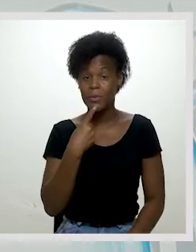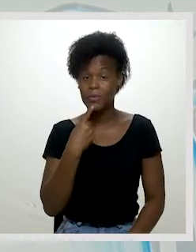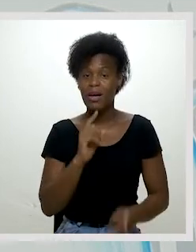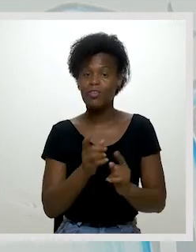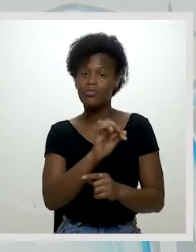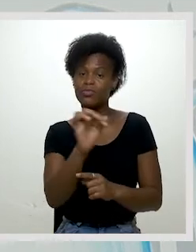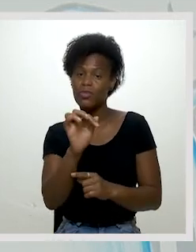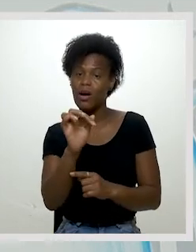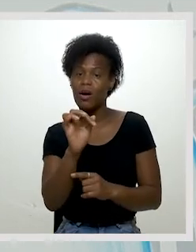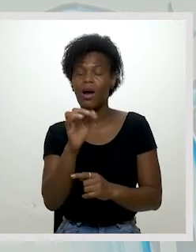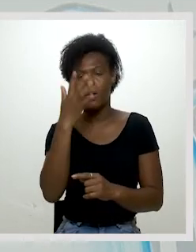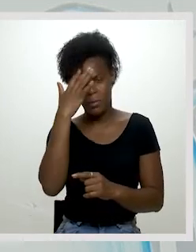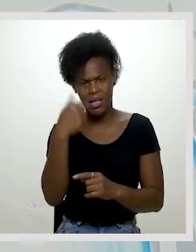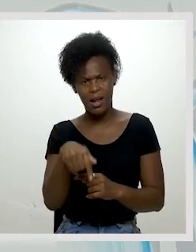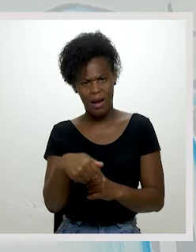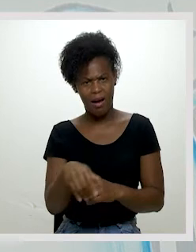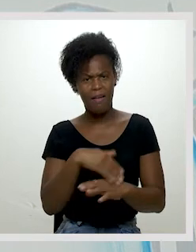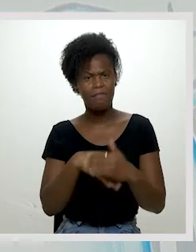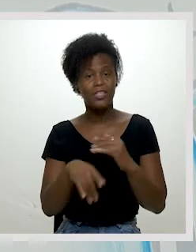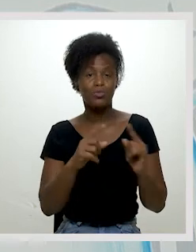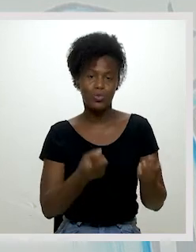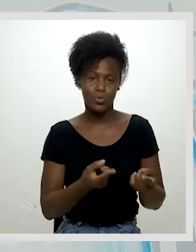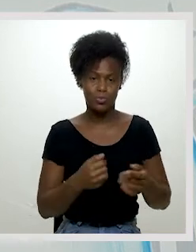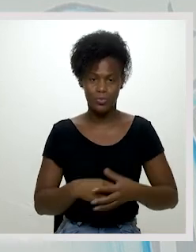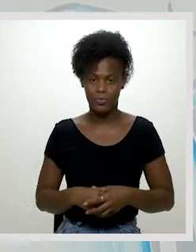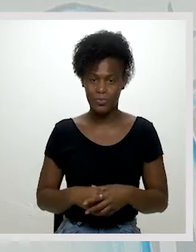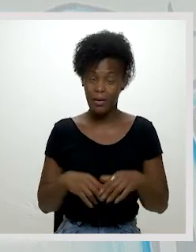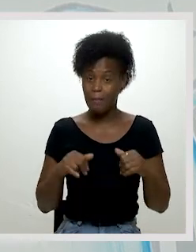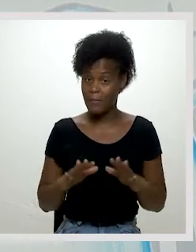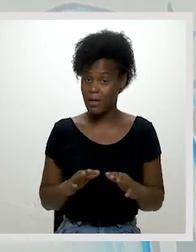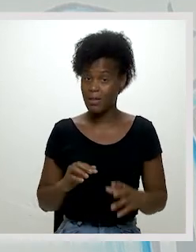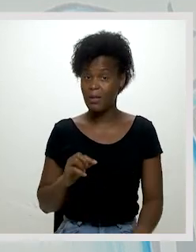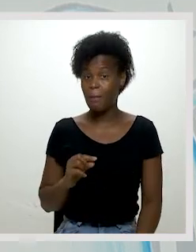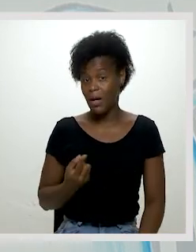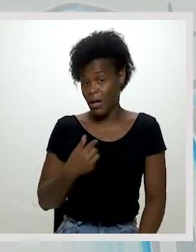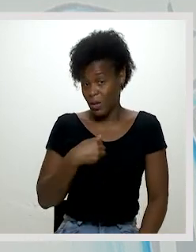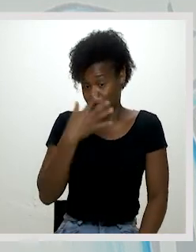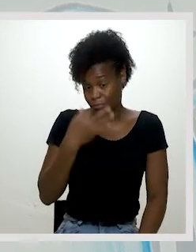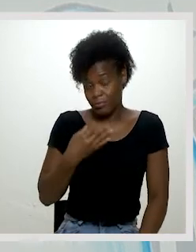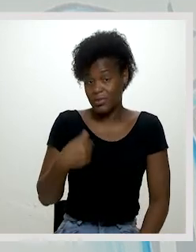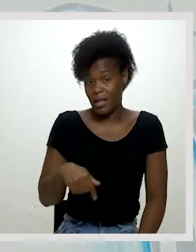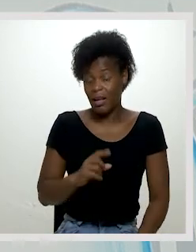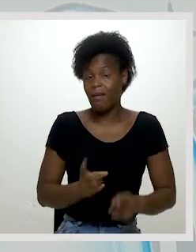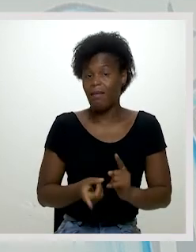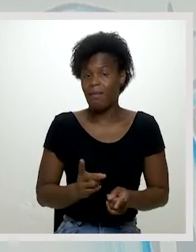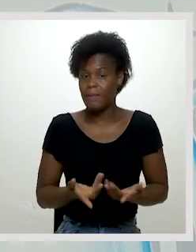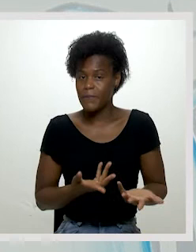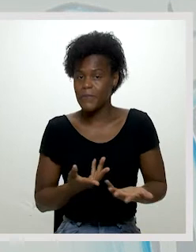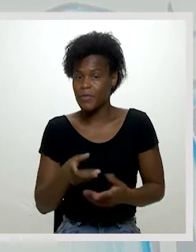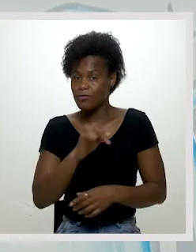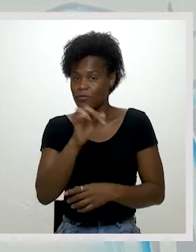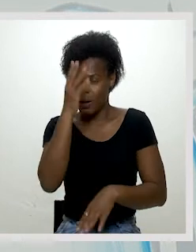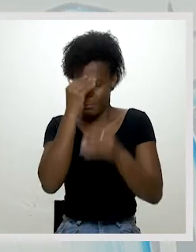perceber que vocês mesmos são capazes de fazer um resumo. Mas para eu ter a certeza de